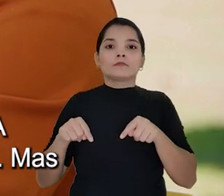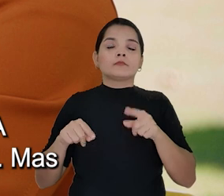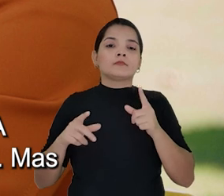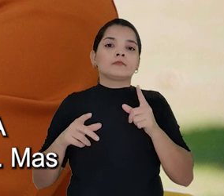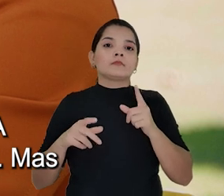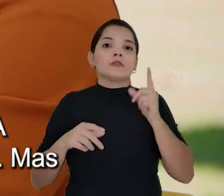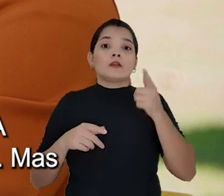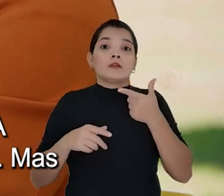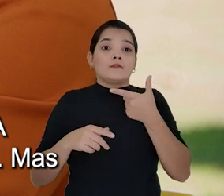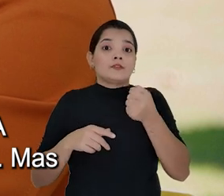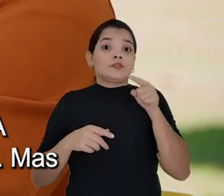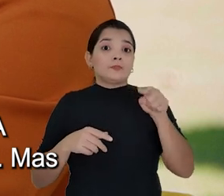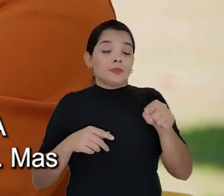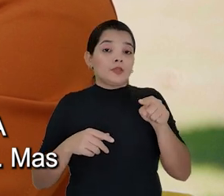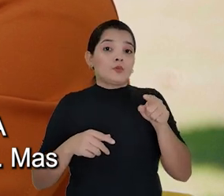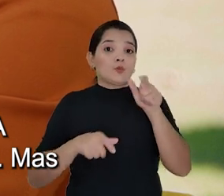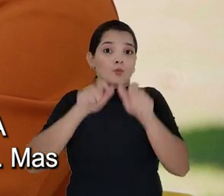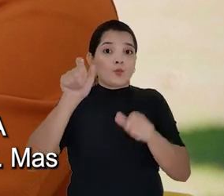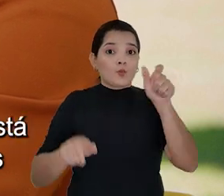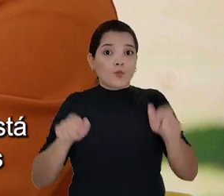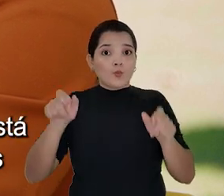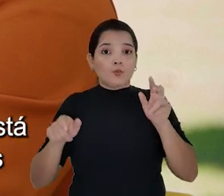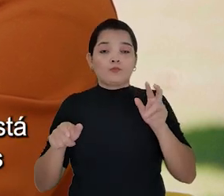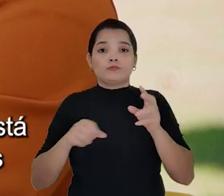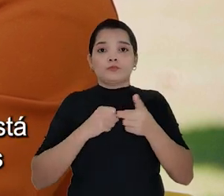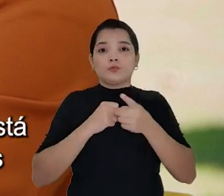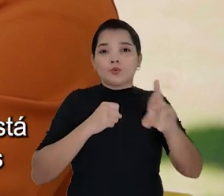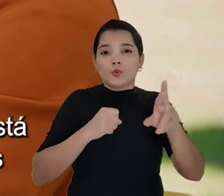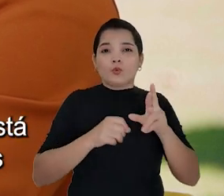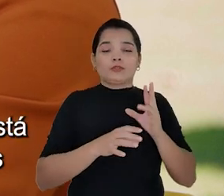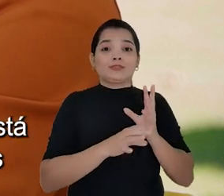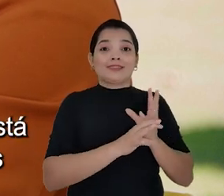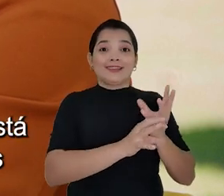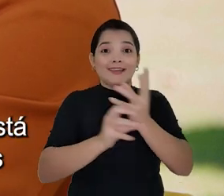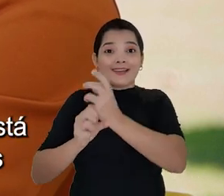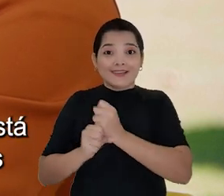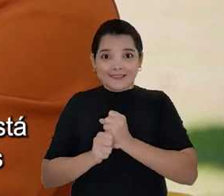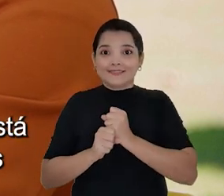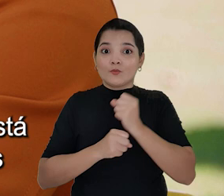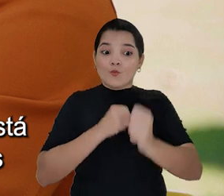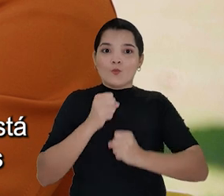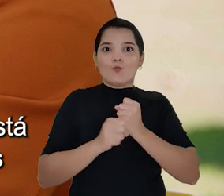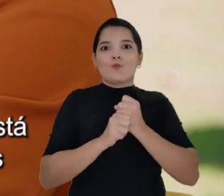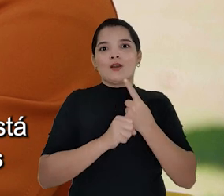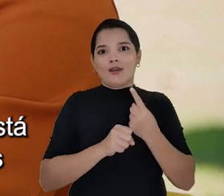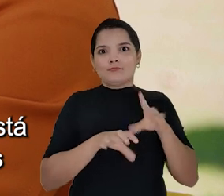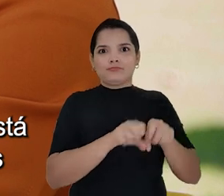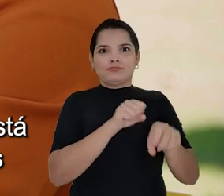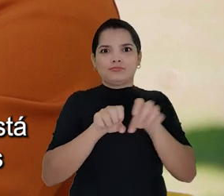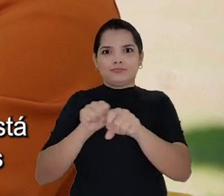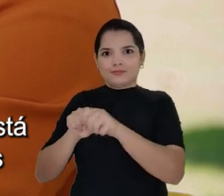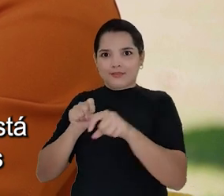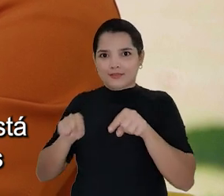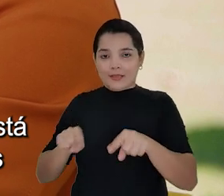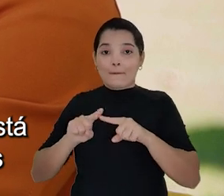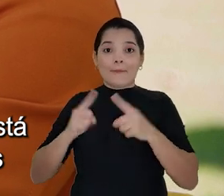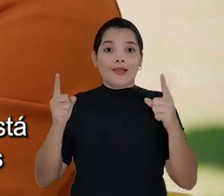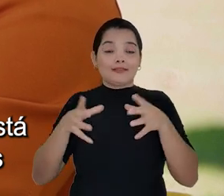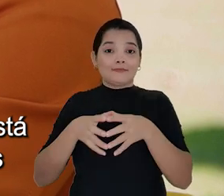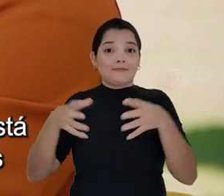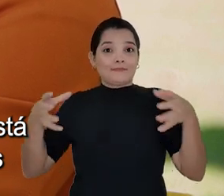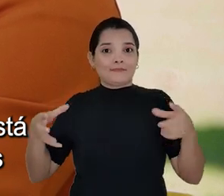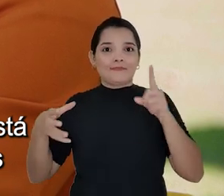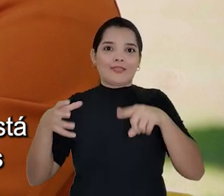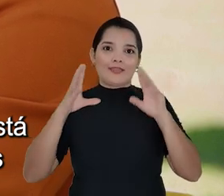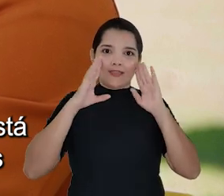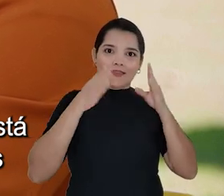aí em torno de 20.000 doutores ano mas uma boa parte desses doutores a maioria 80% está vinculada ao segmento